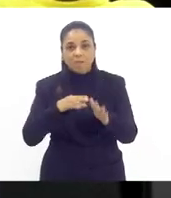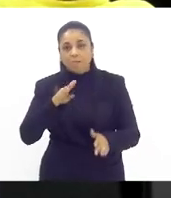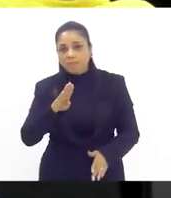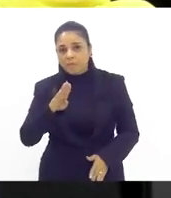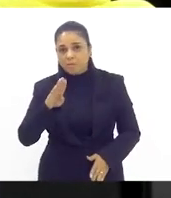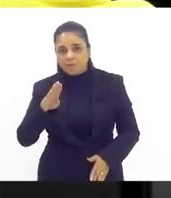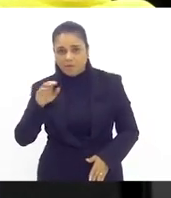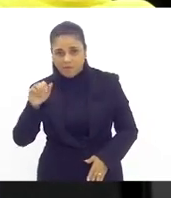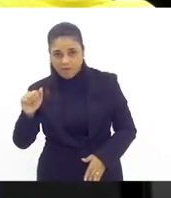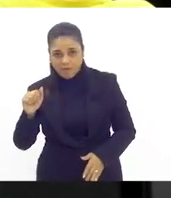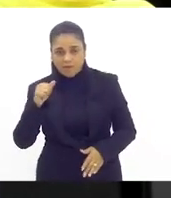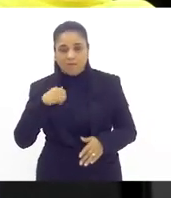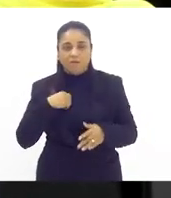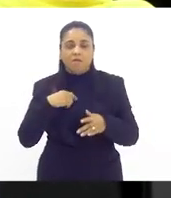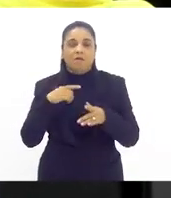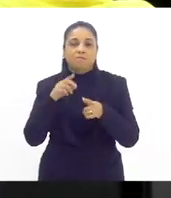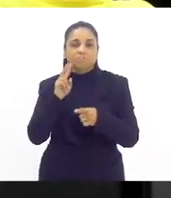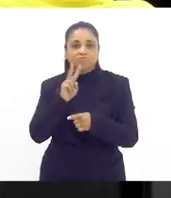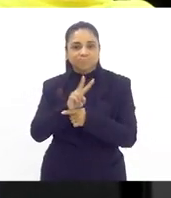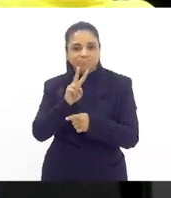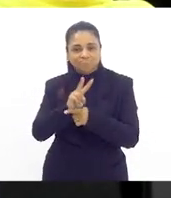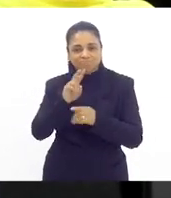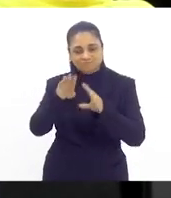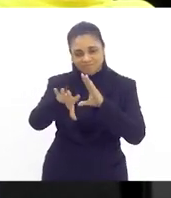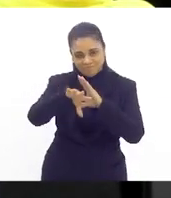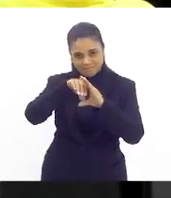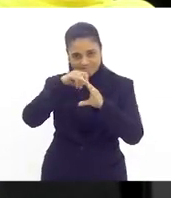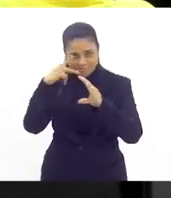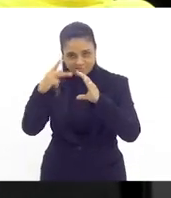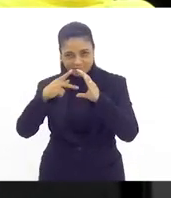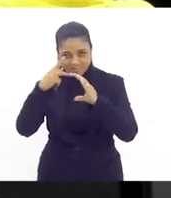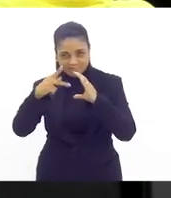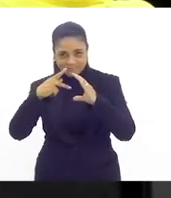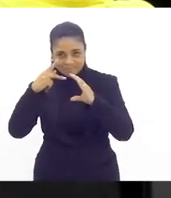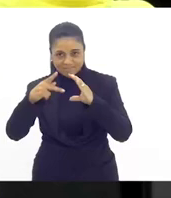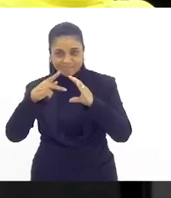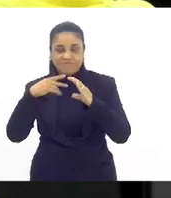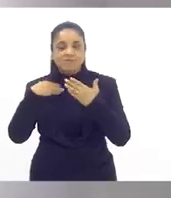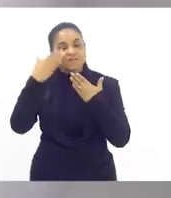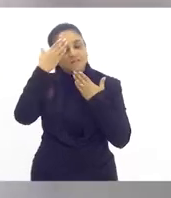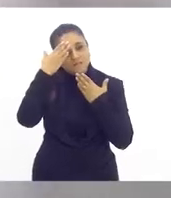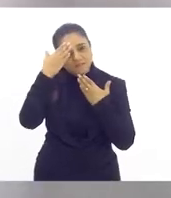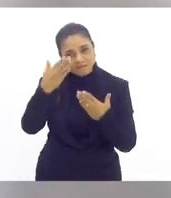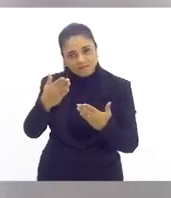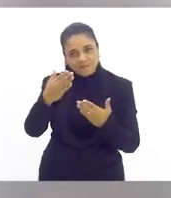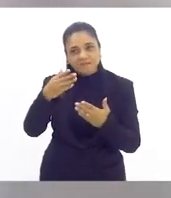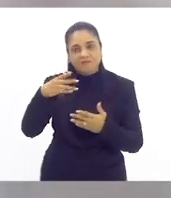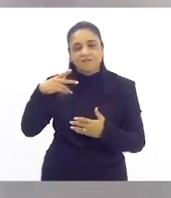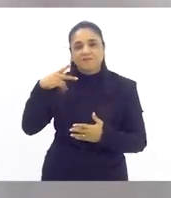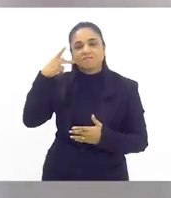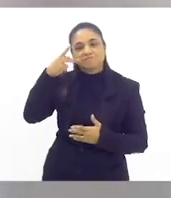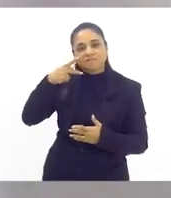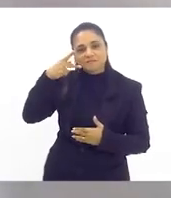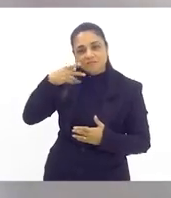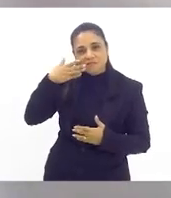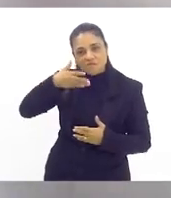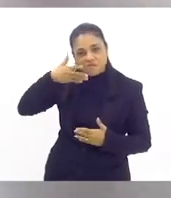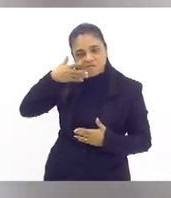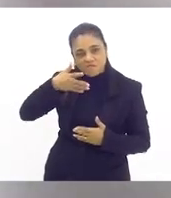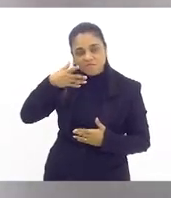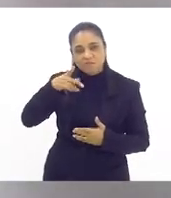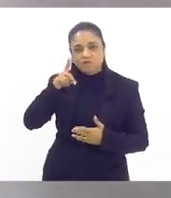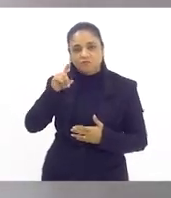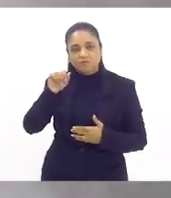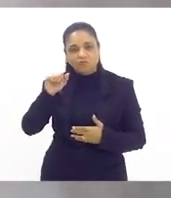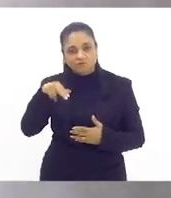Associação Brasileira de preservação de visual eu queria agradecer a fala da Diana e a boa